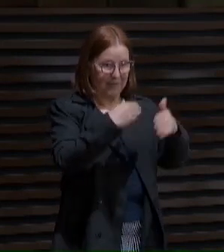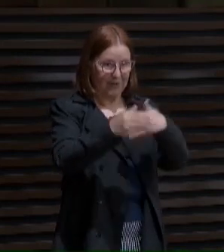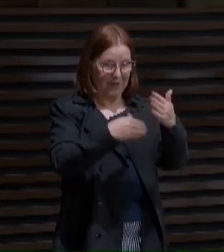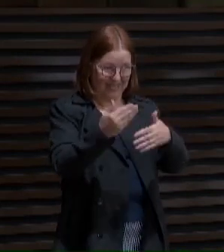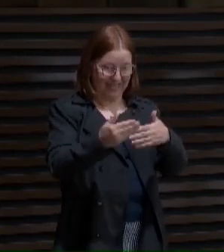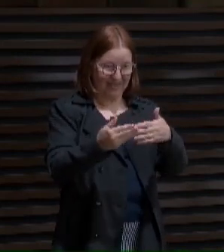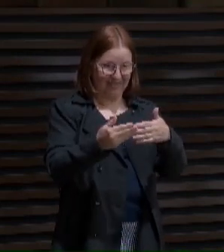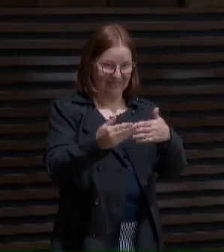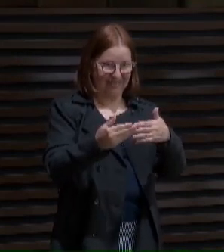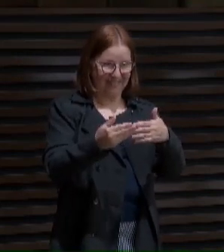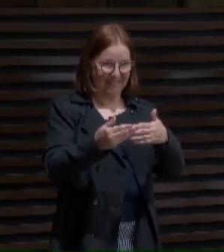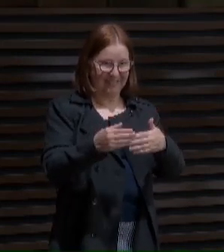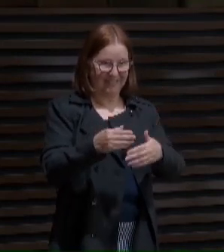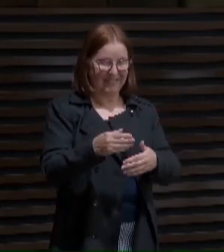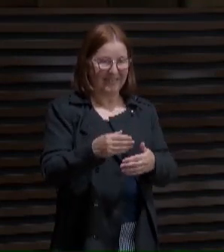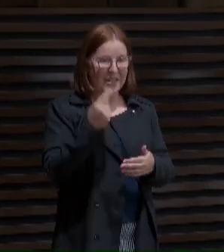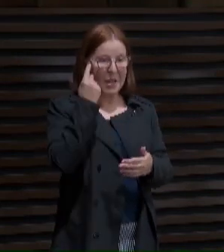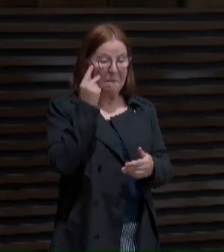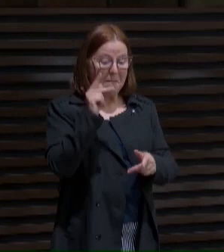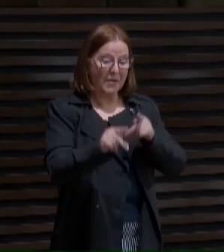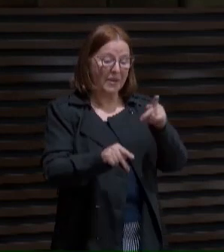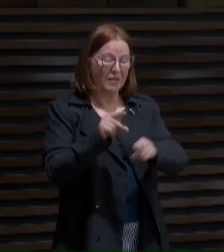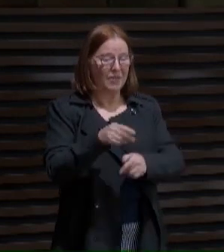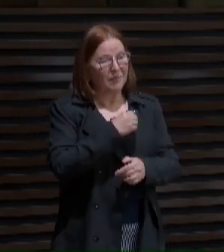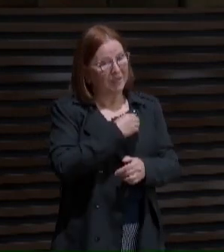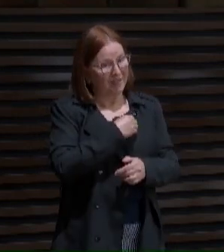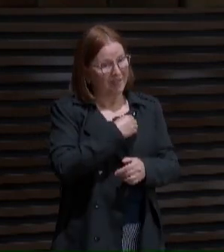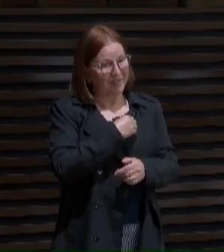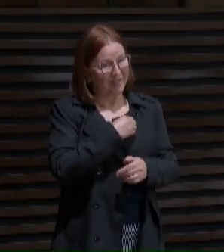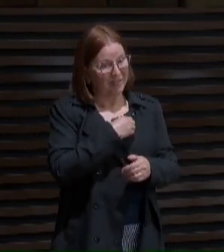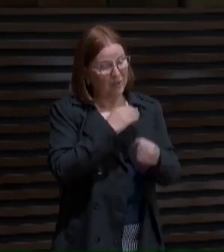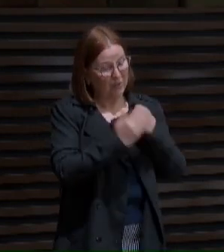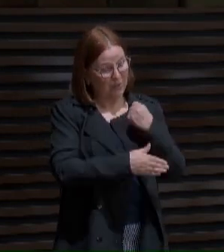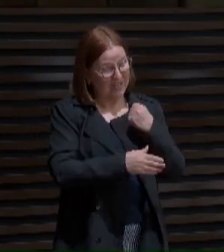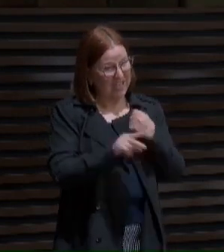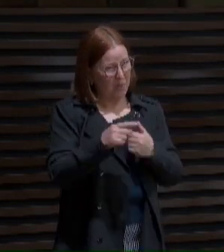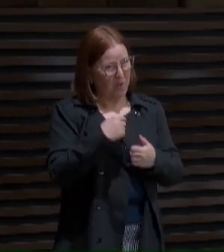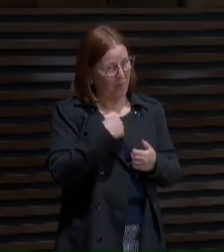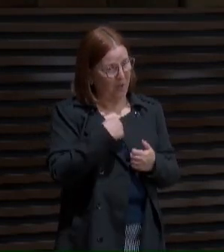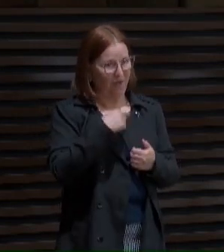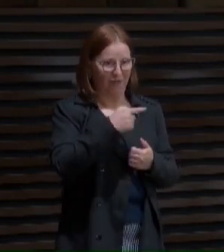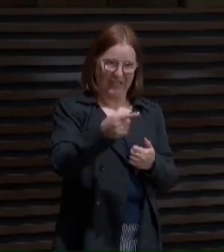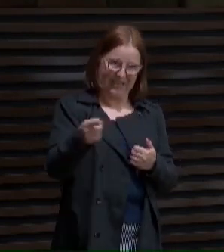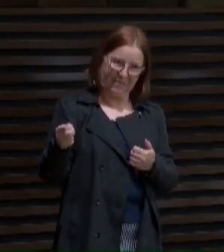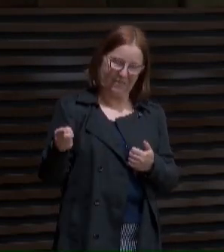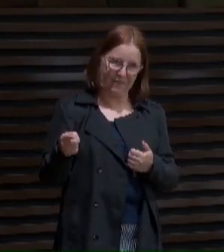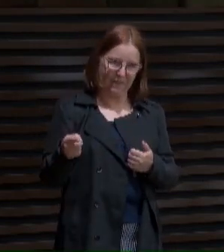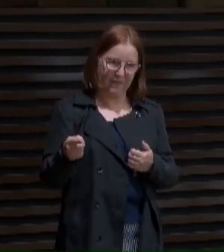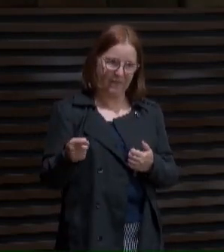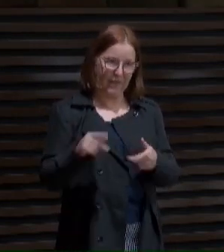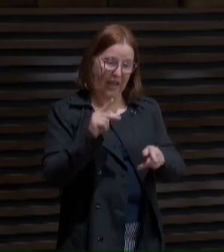reconciliação a pecadores condenados como eu e você. Os pecadores em si